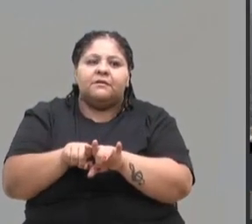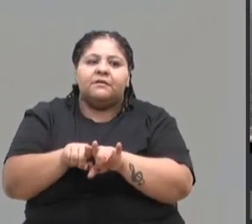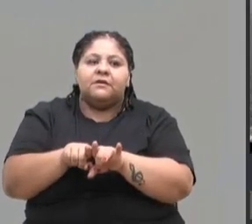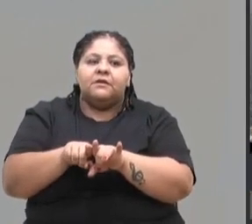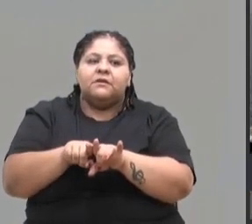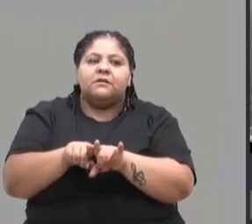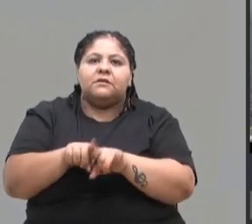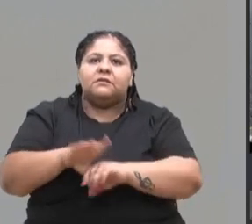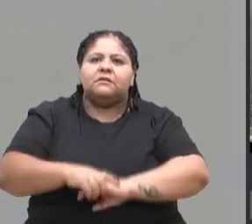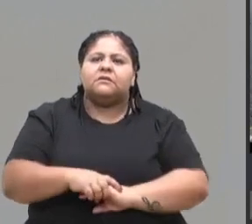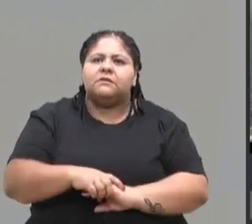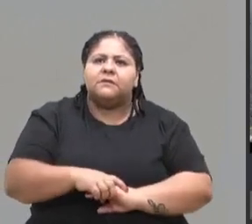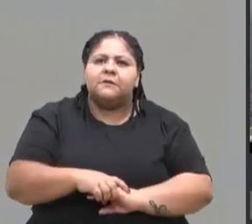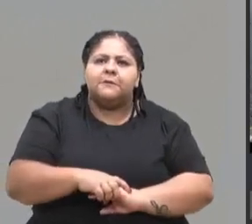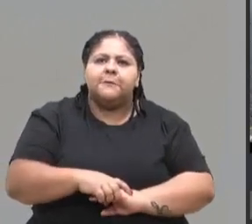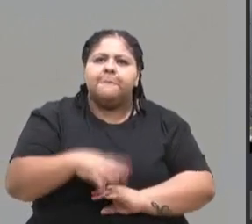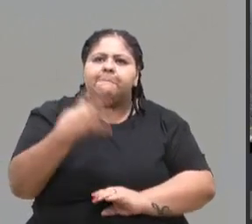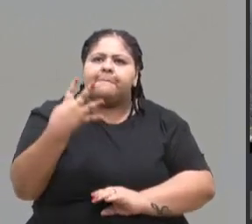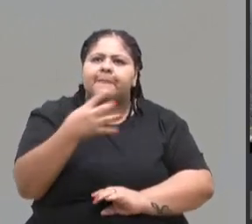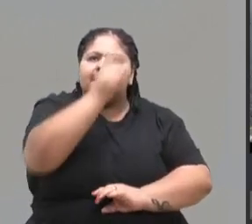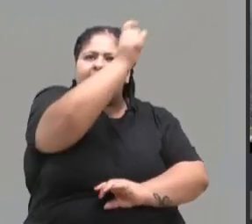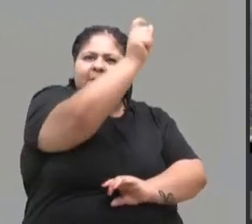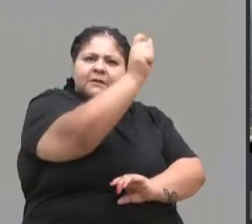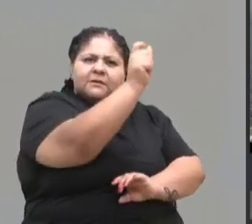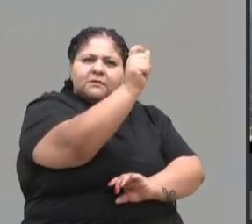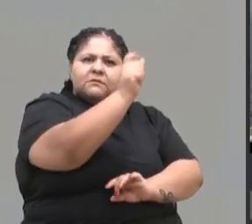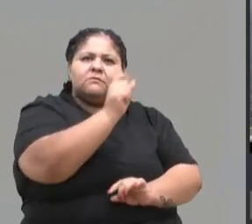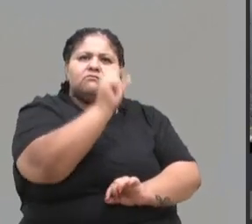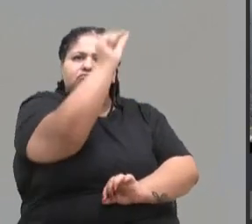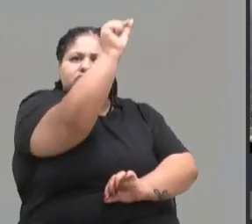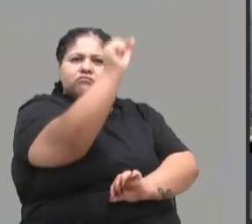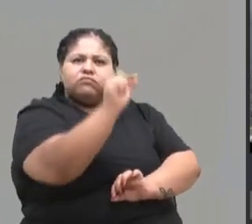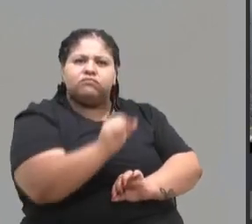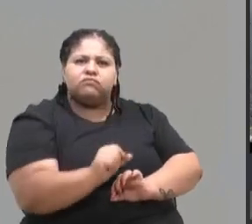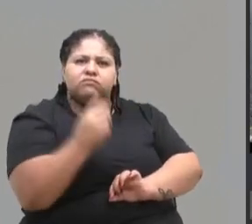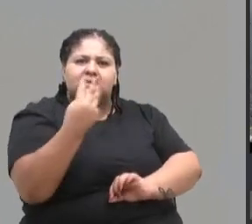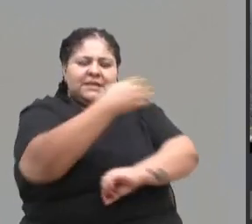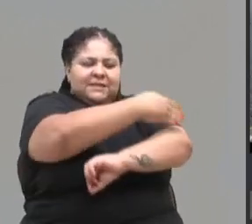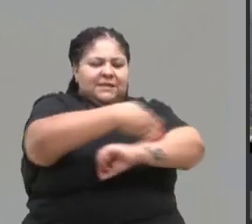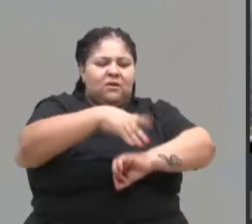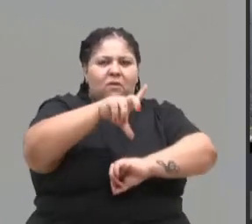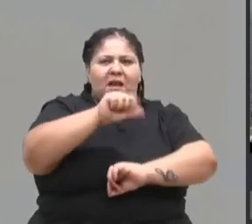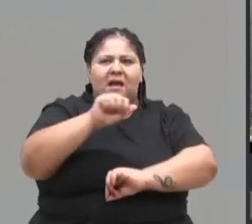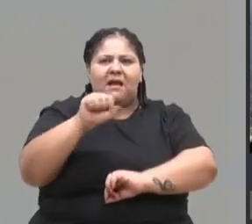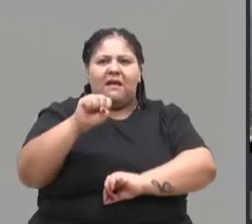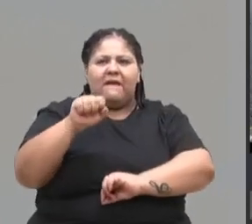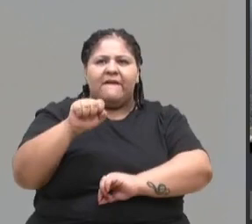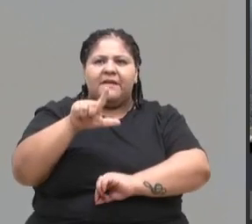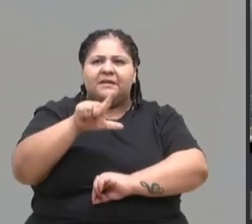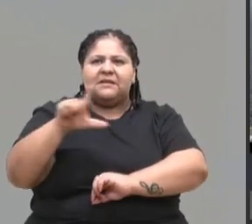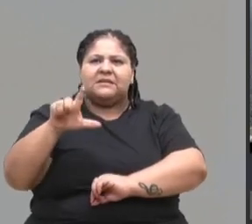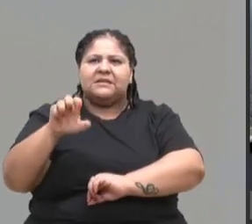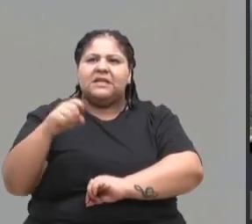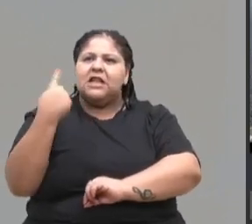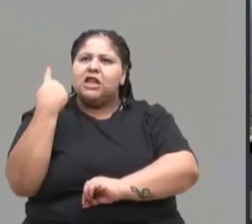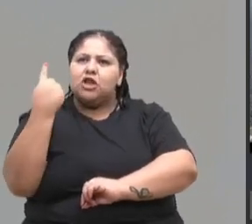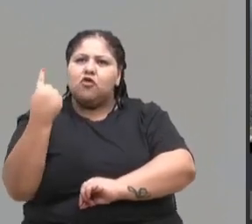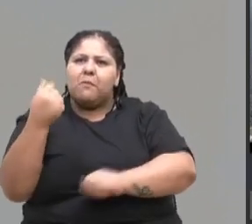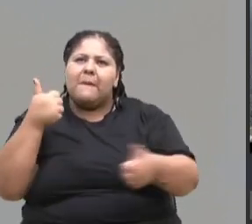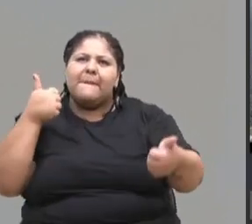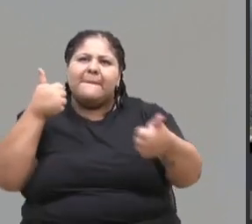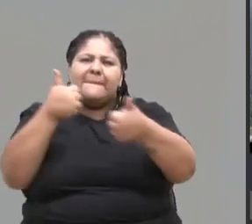protegidas. 4. 3 na Rua La Salle e uma na esquina das capelas do Cristo